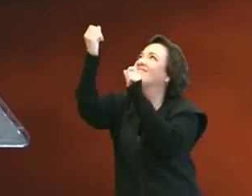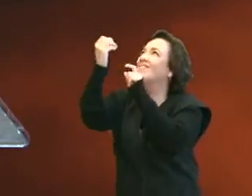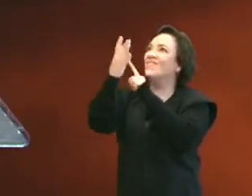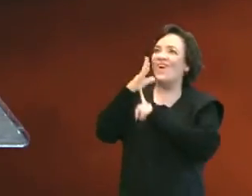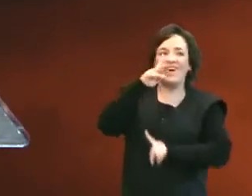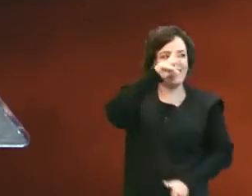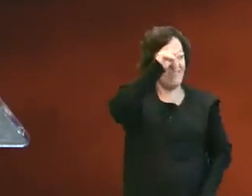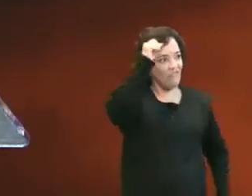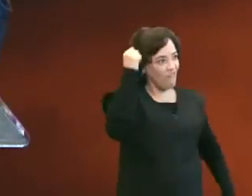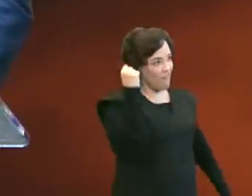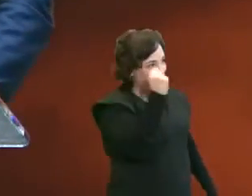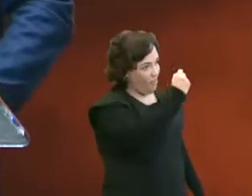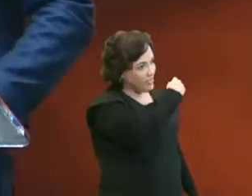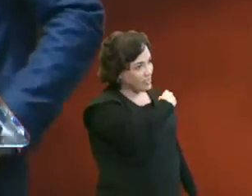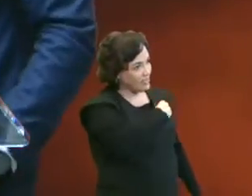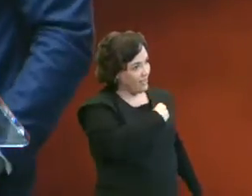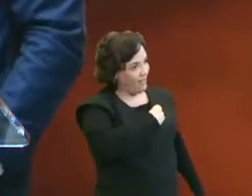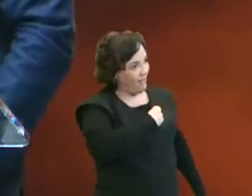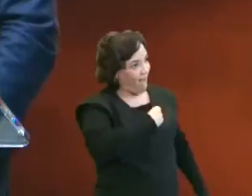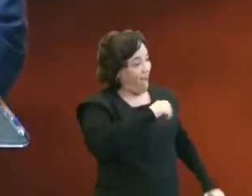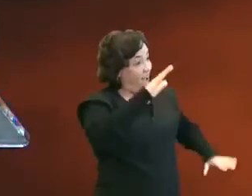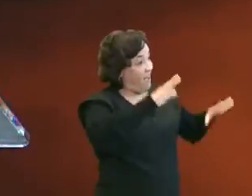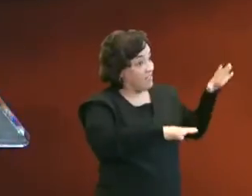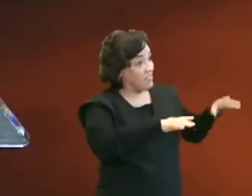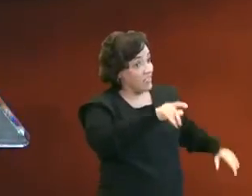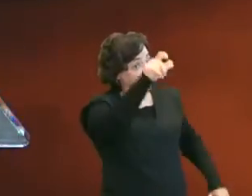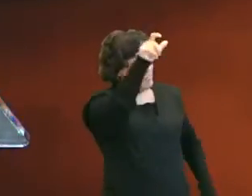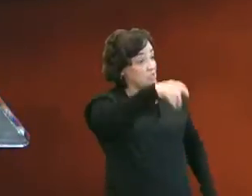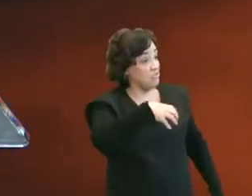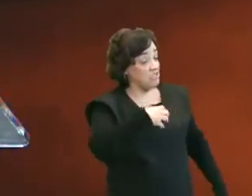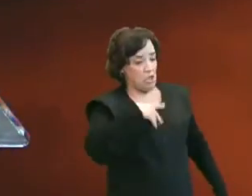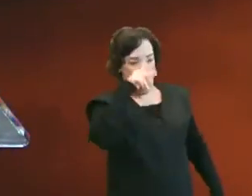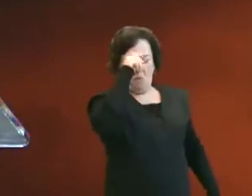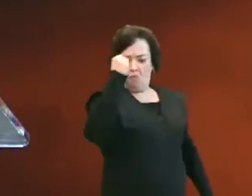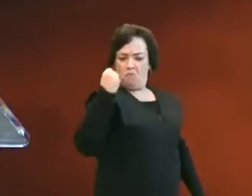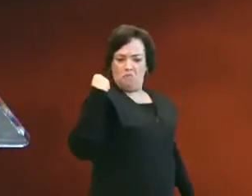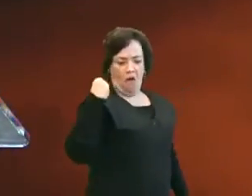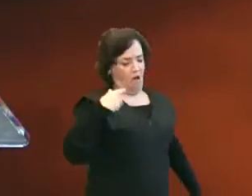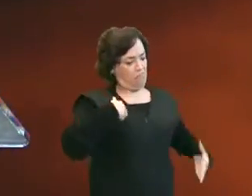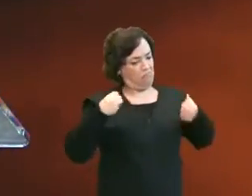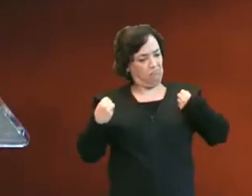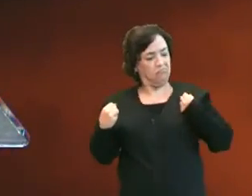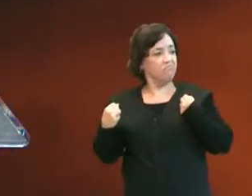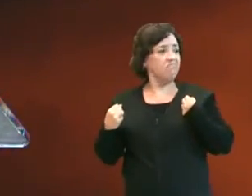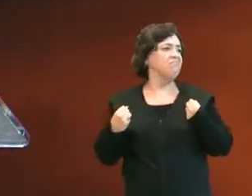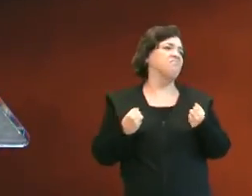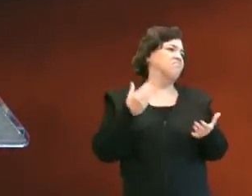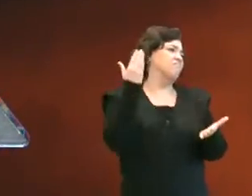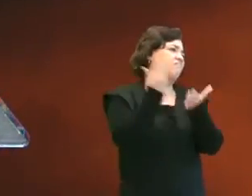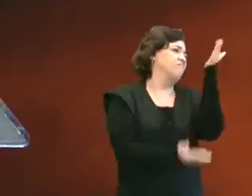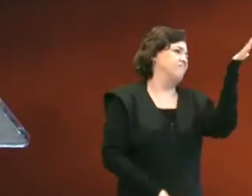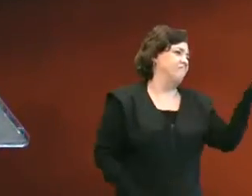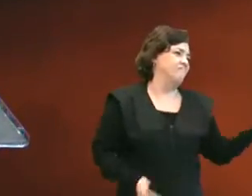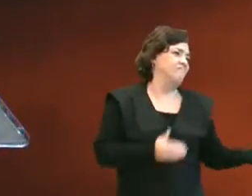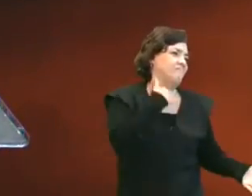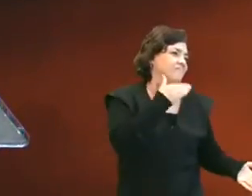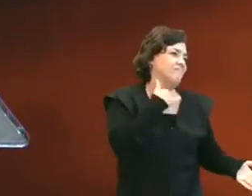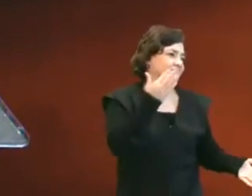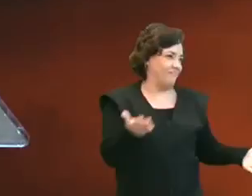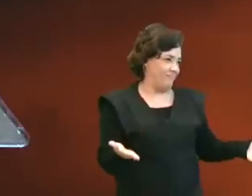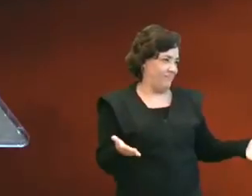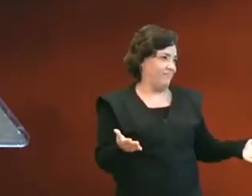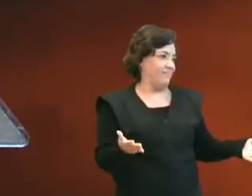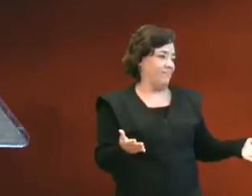nós. Hoje eu queria olhar para a história de Elias e entender 3 maneiras diferentes que